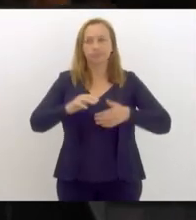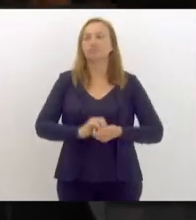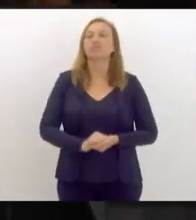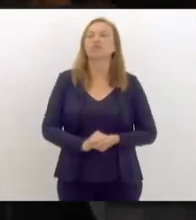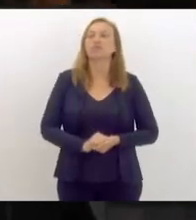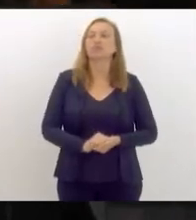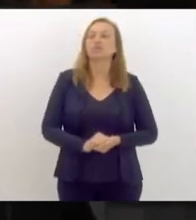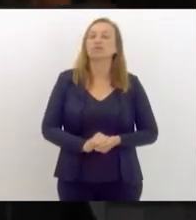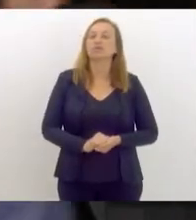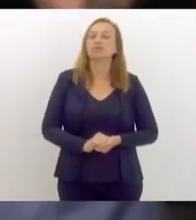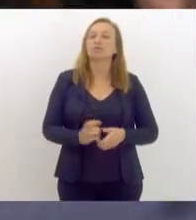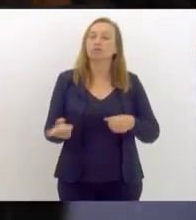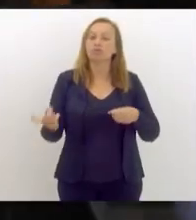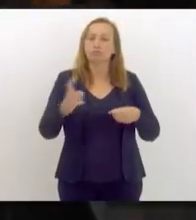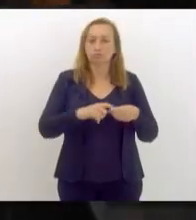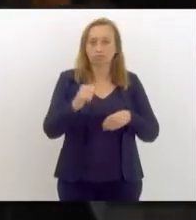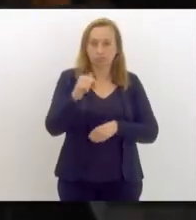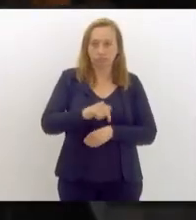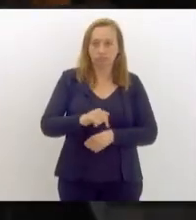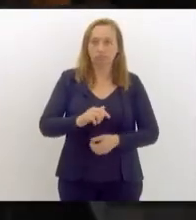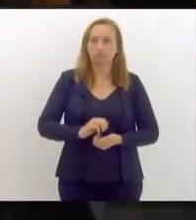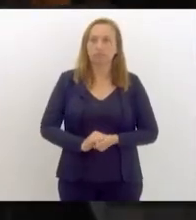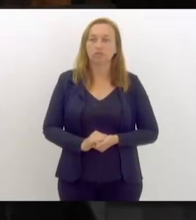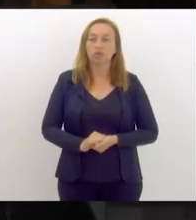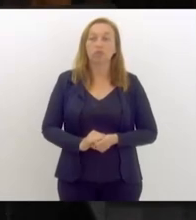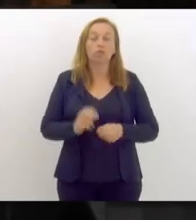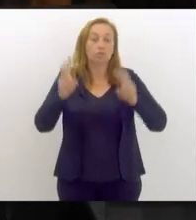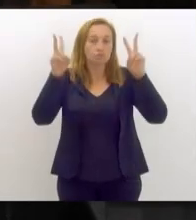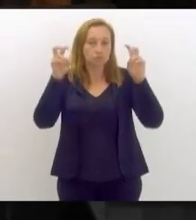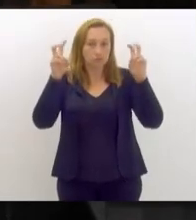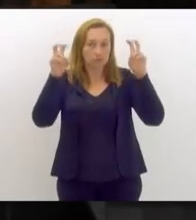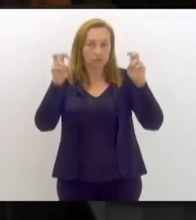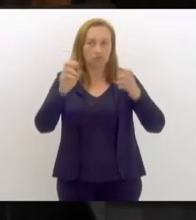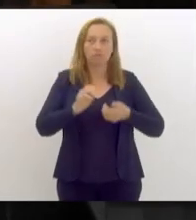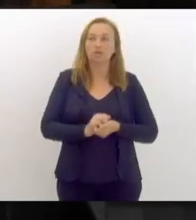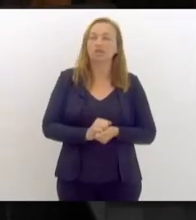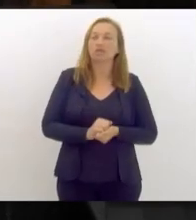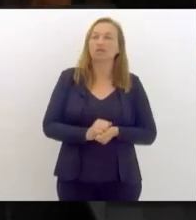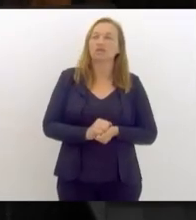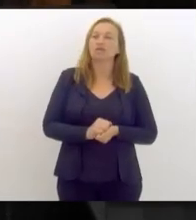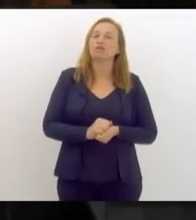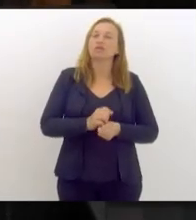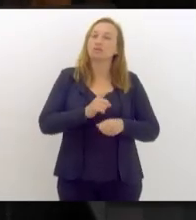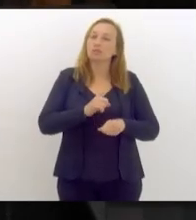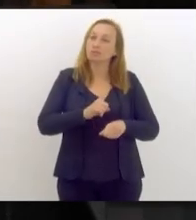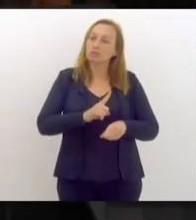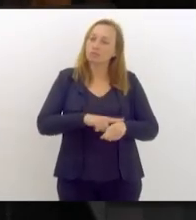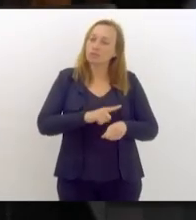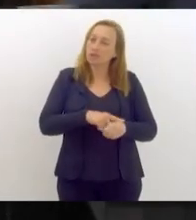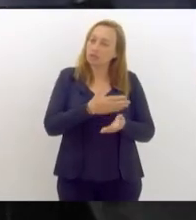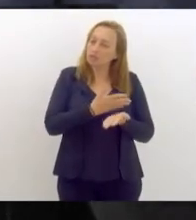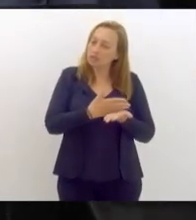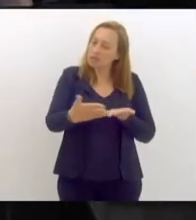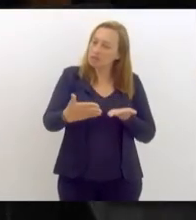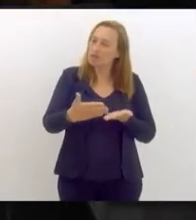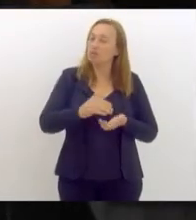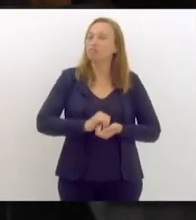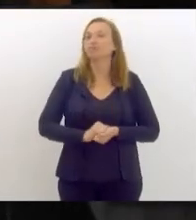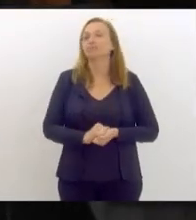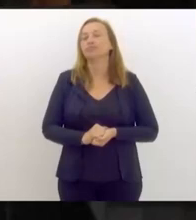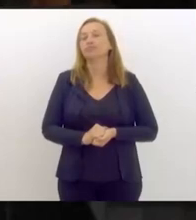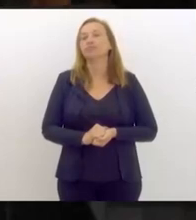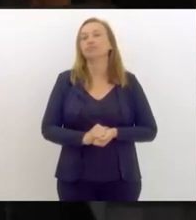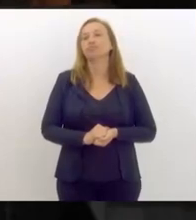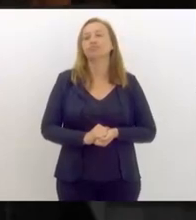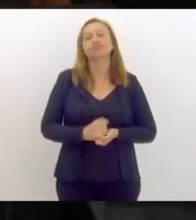vou retomar aqui o tema que falei no expediente Inicial e